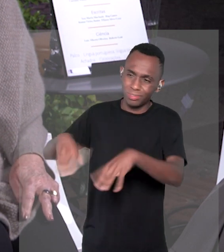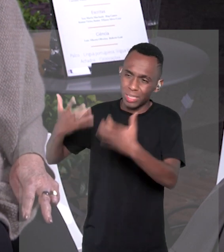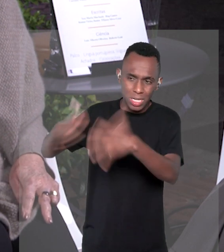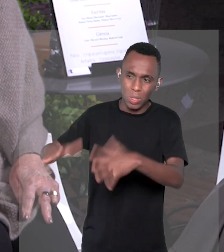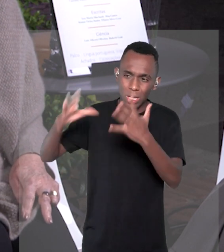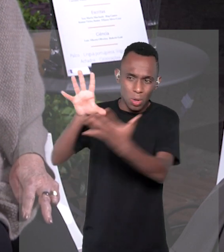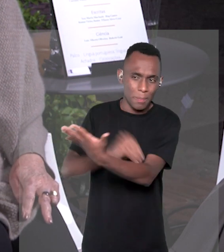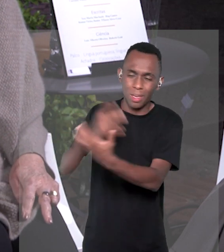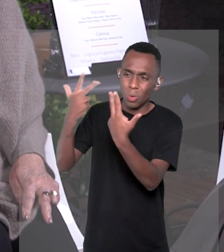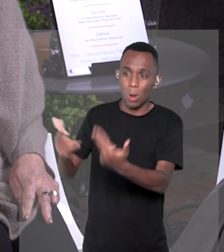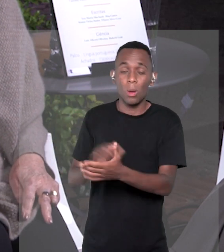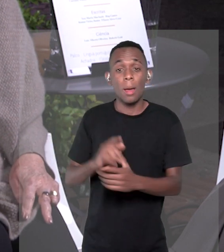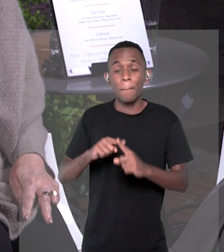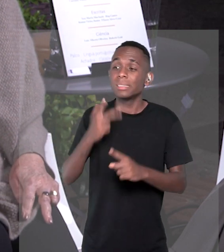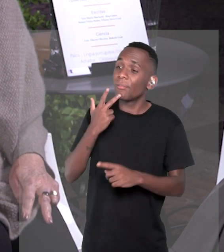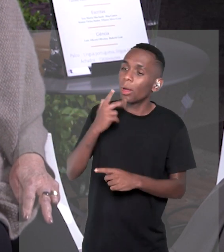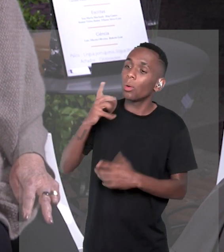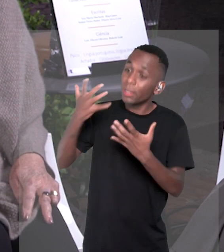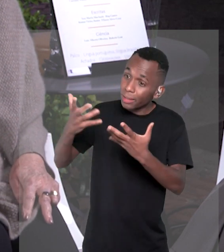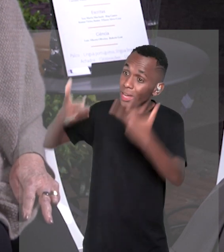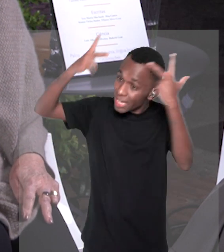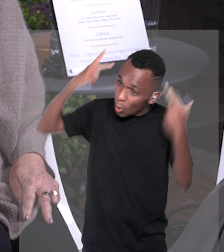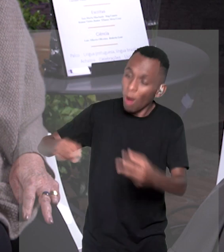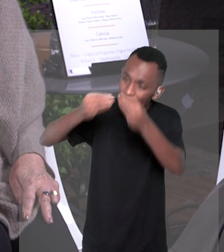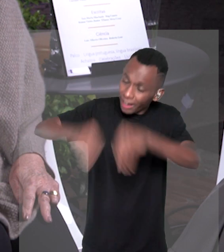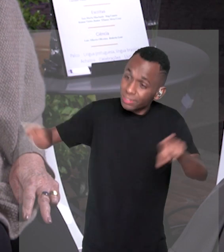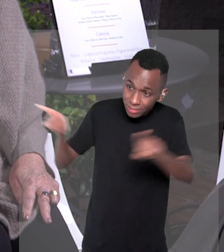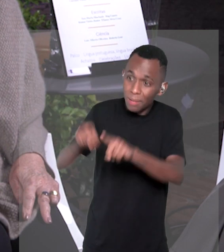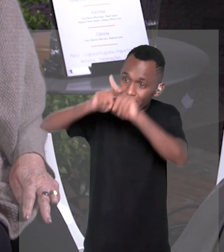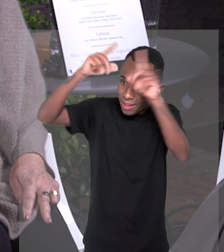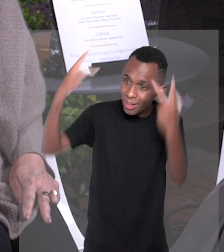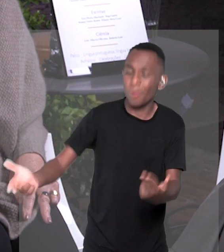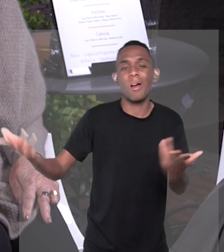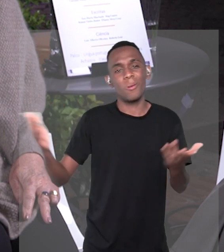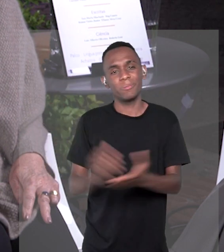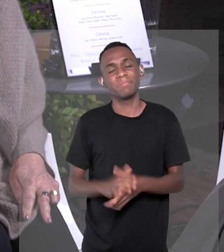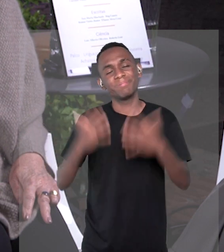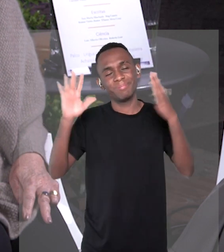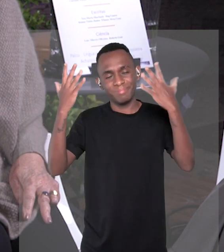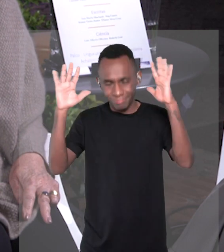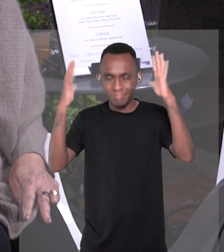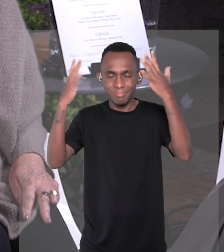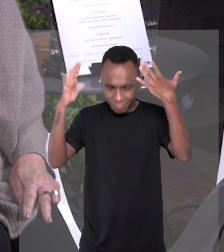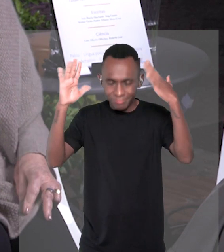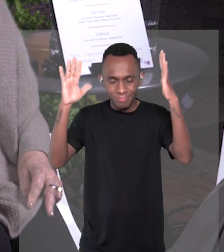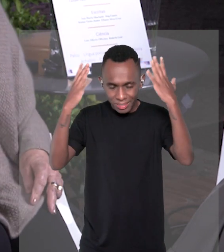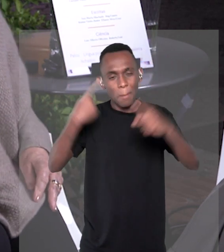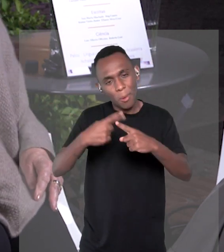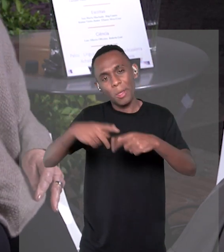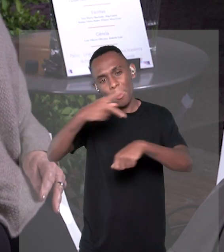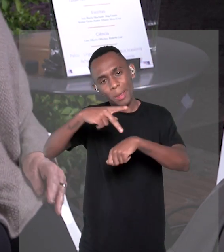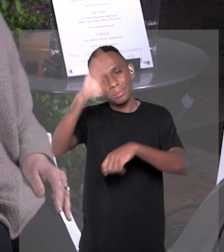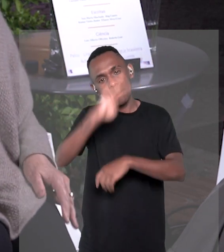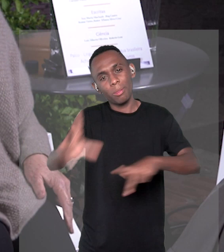eu passo de novo e ela me chama e falou assim, ministra, dizer para a senhora, falei com a minha filha, para ela arrumar outro ídolo, a senhora já